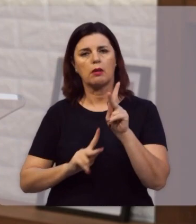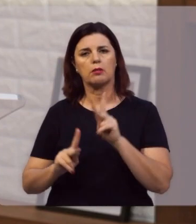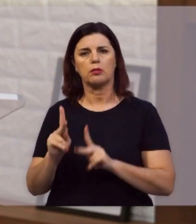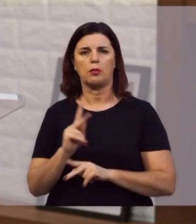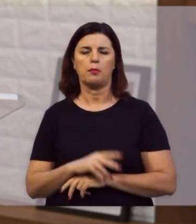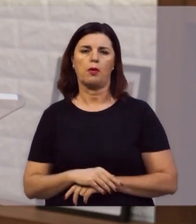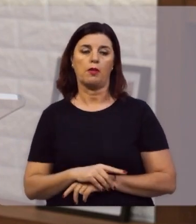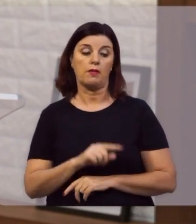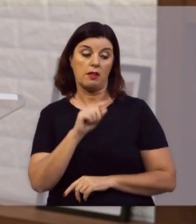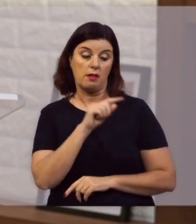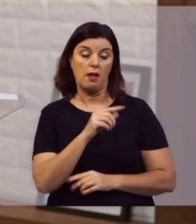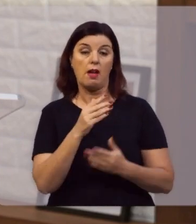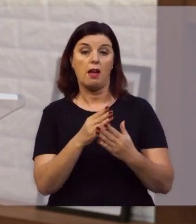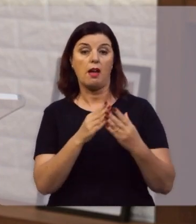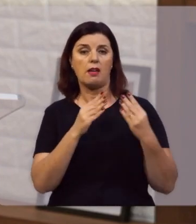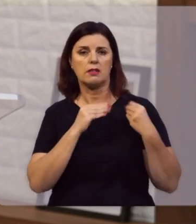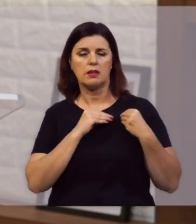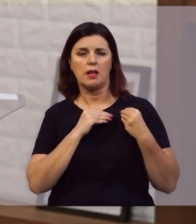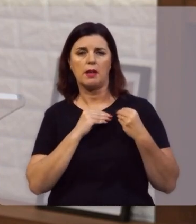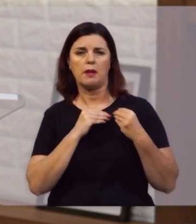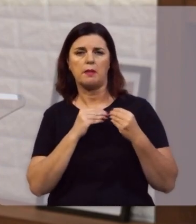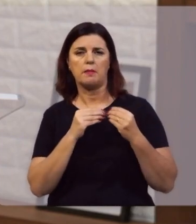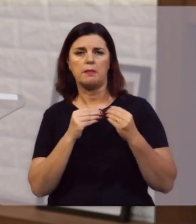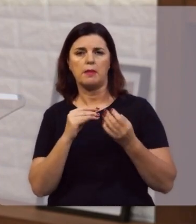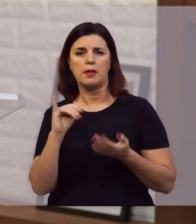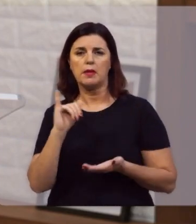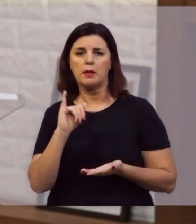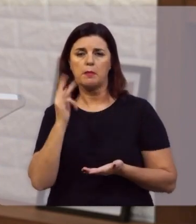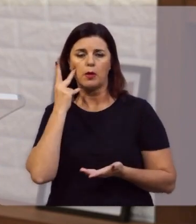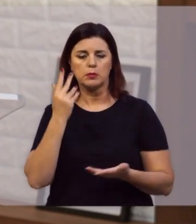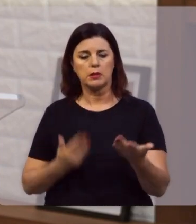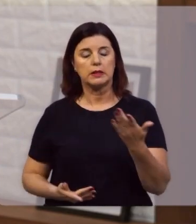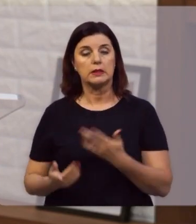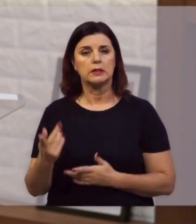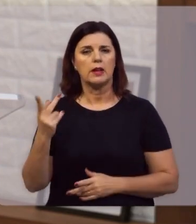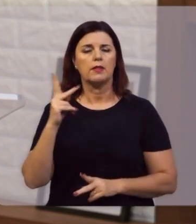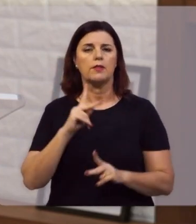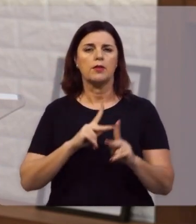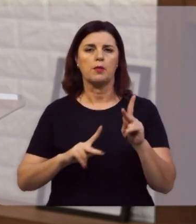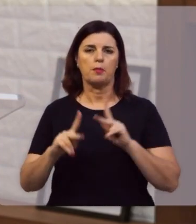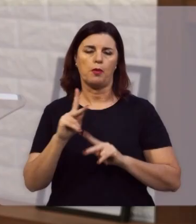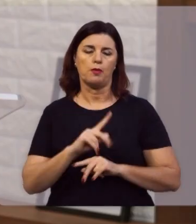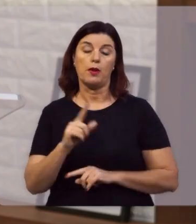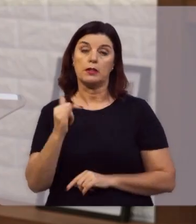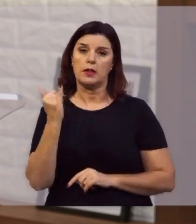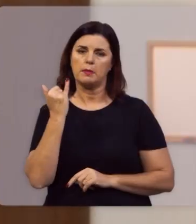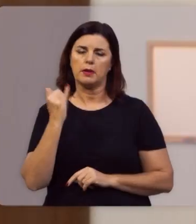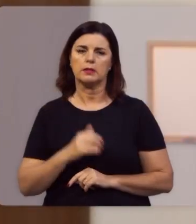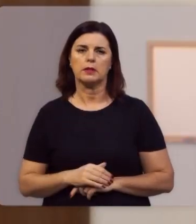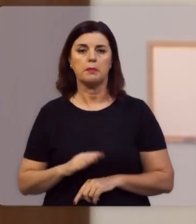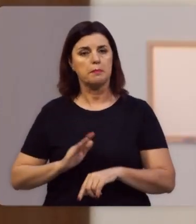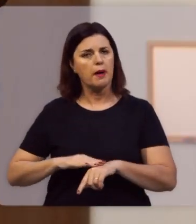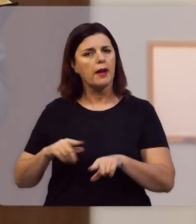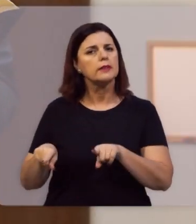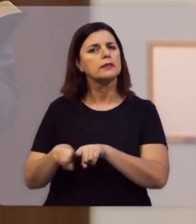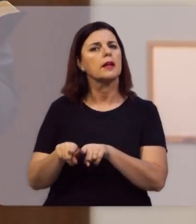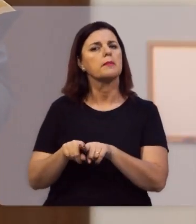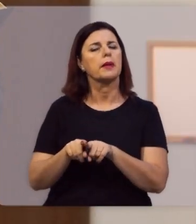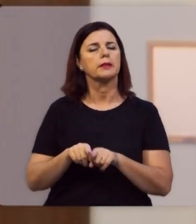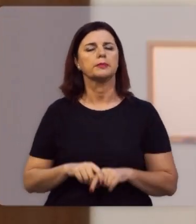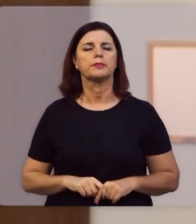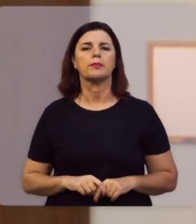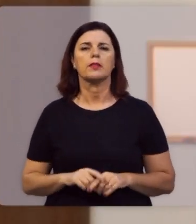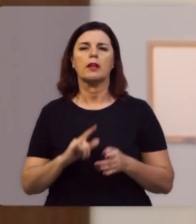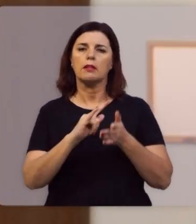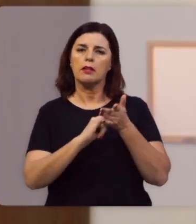elas recebem tributos impostos para servir a nação isso é fundamental mas mais do que isso o texto